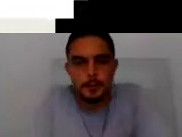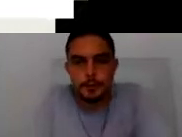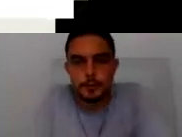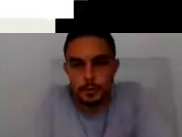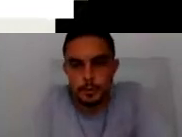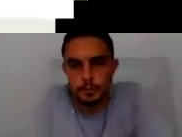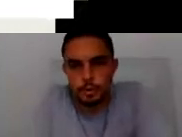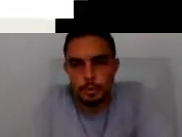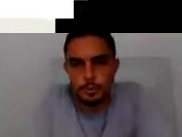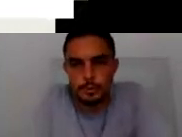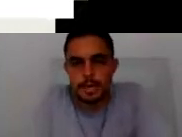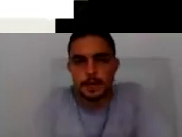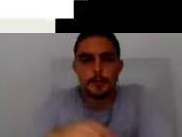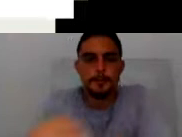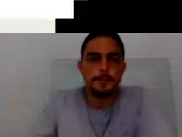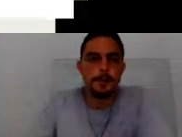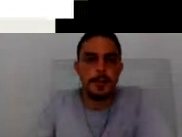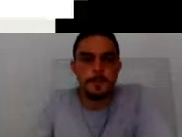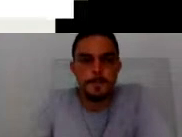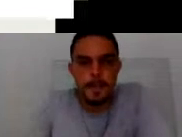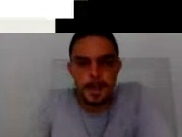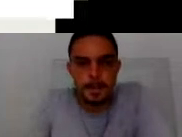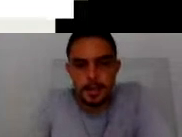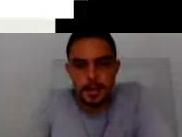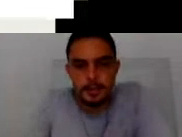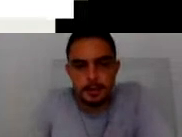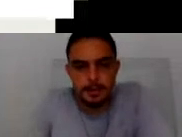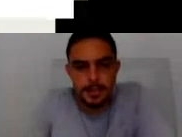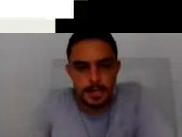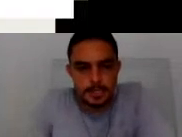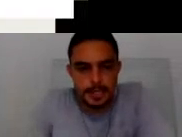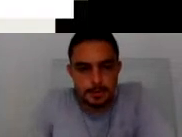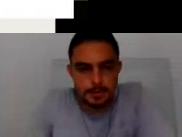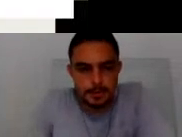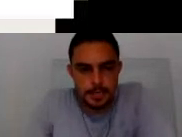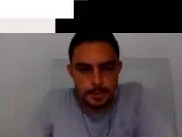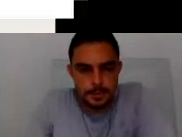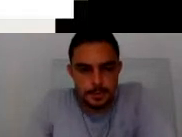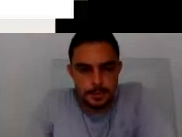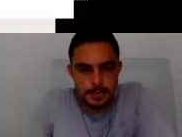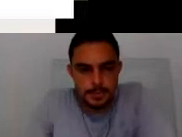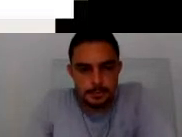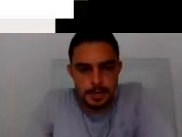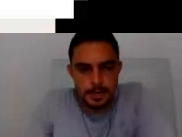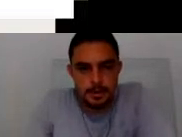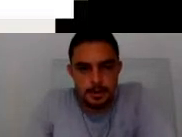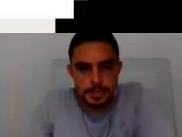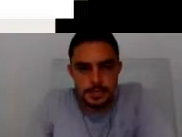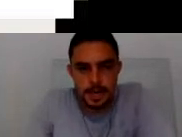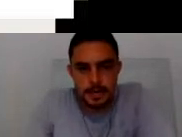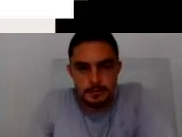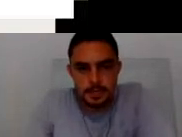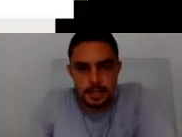anel, tá? Ou infiltrômetro duplo de anel, ok? O que eu levei lá na sala para vocês, mas ou seja, nós temos